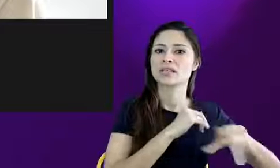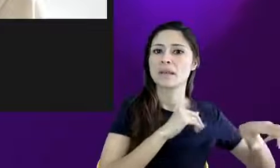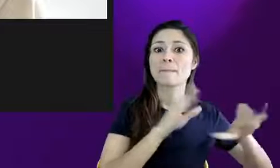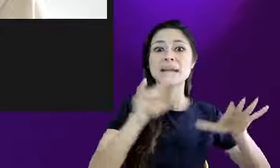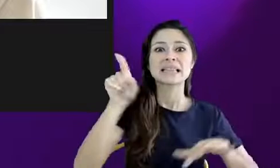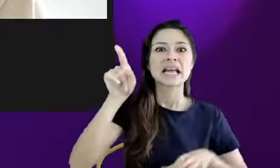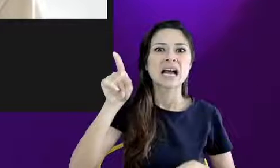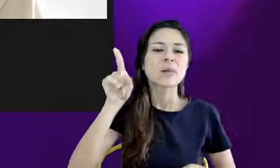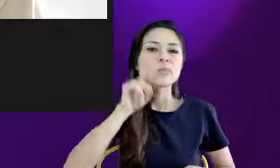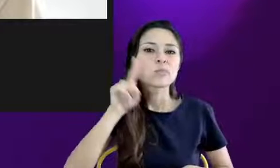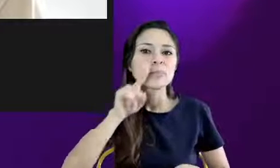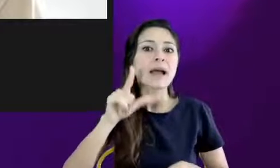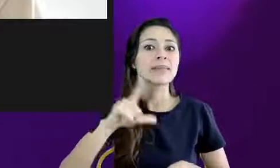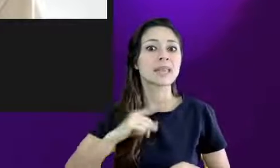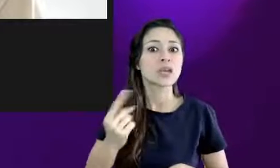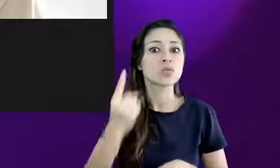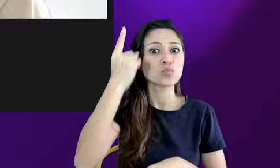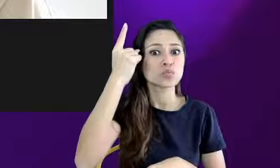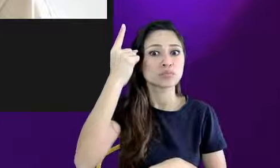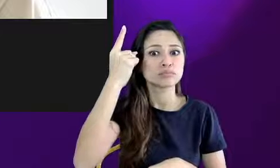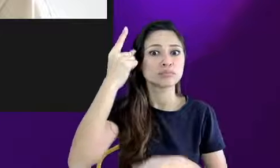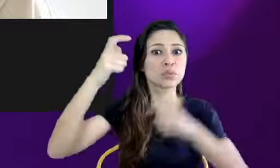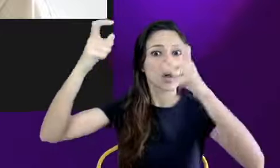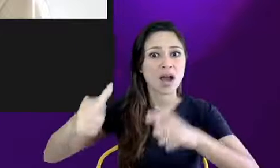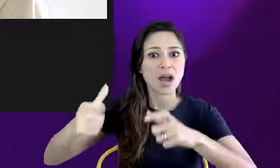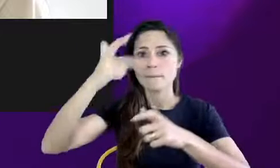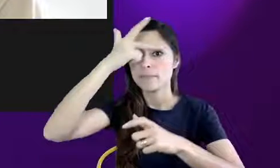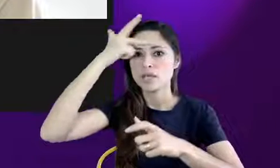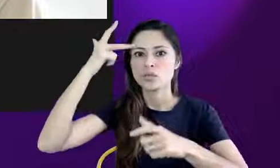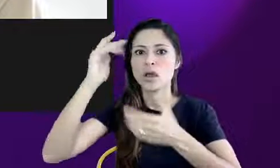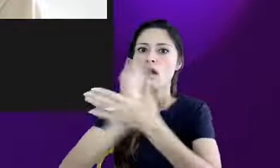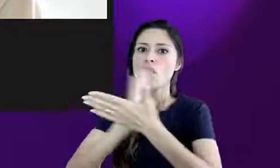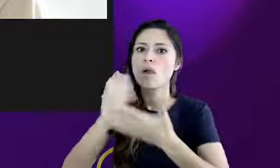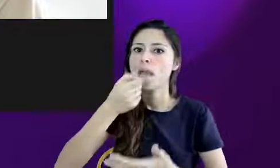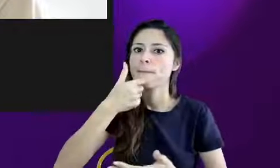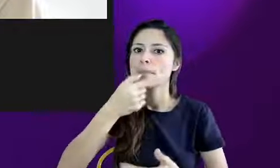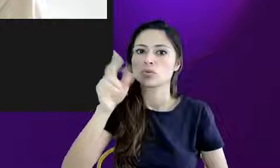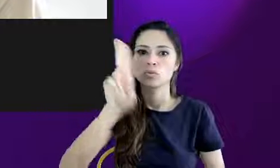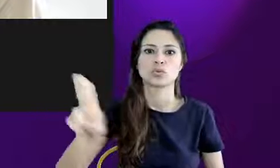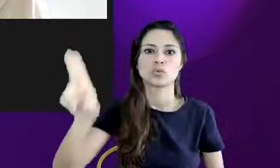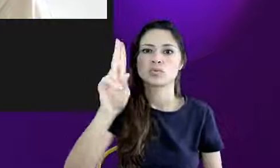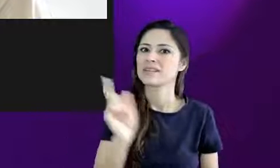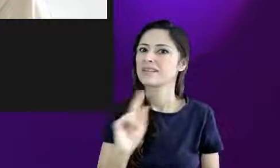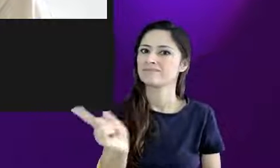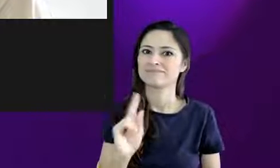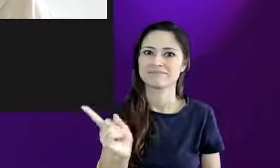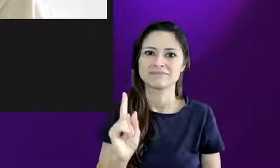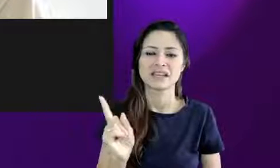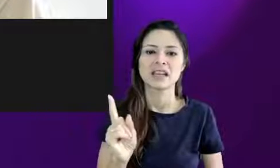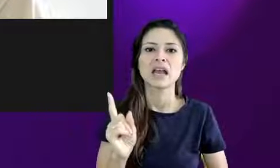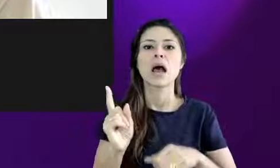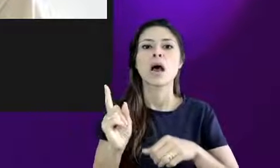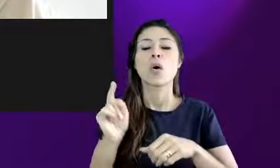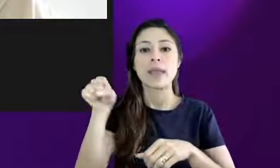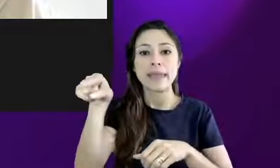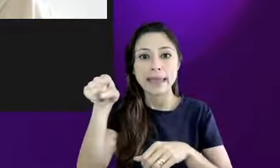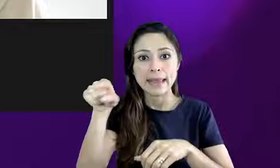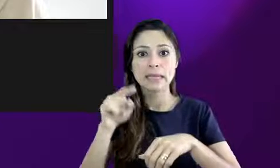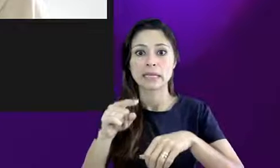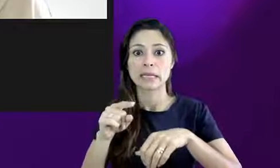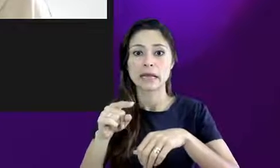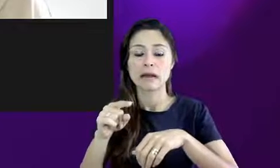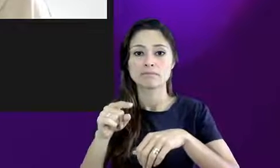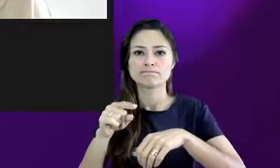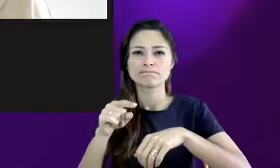Unidos, existe uma restrição, inclusive, para o uso do tofacitinib na retocolite, apenas para os pacientes que tanto falharam a terapia tradicional, como também